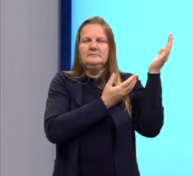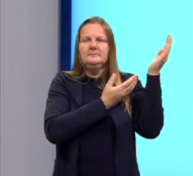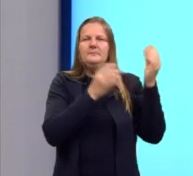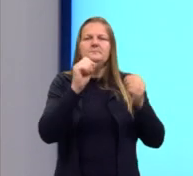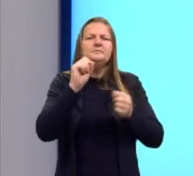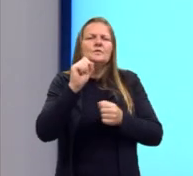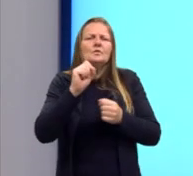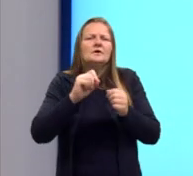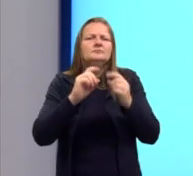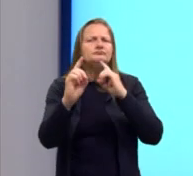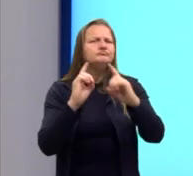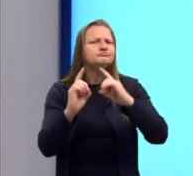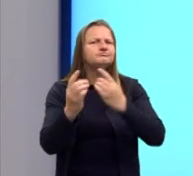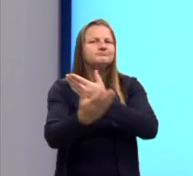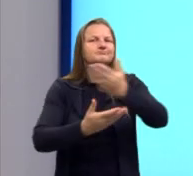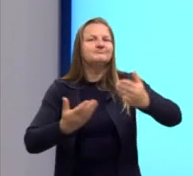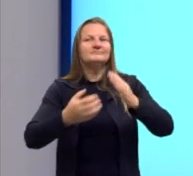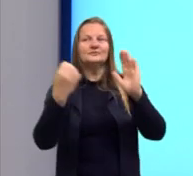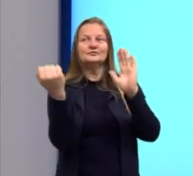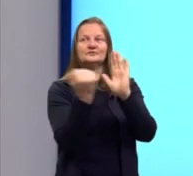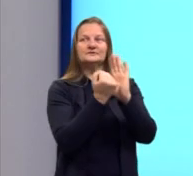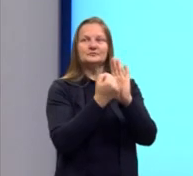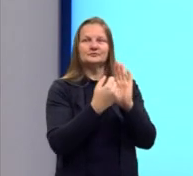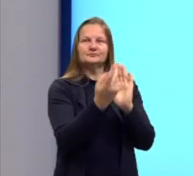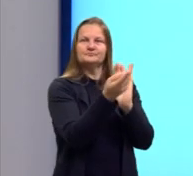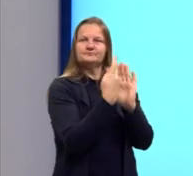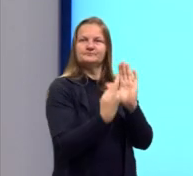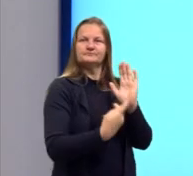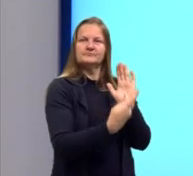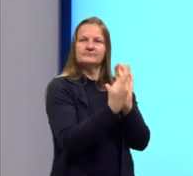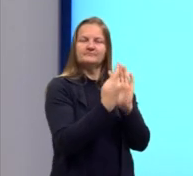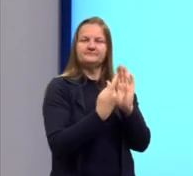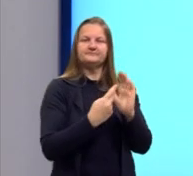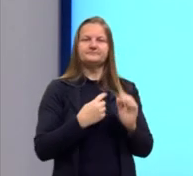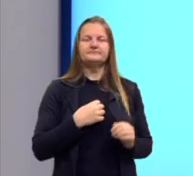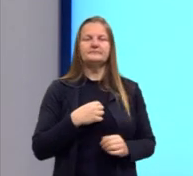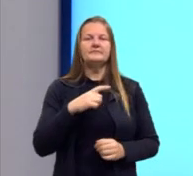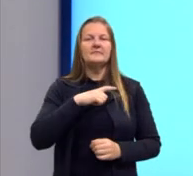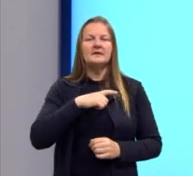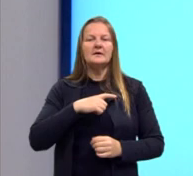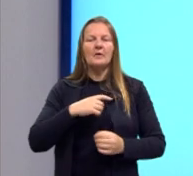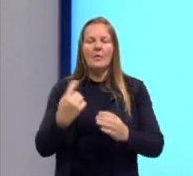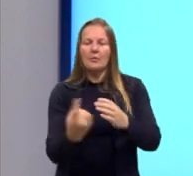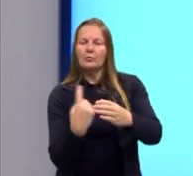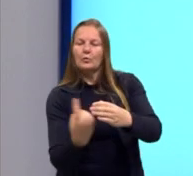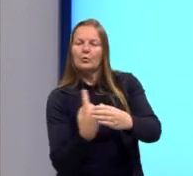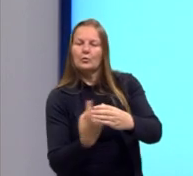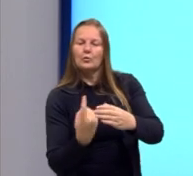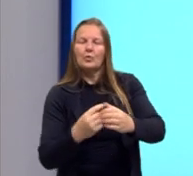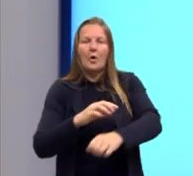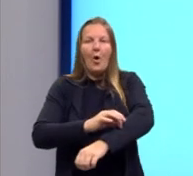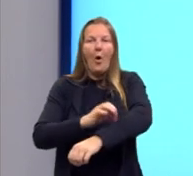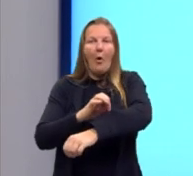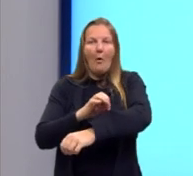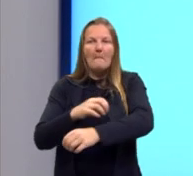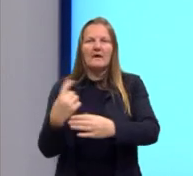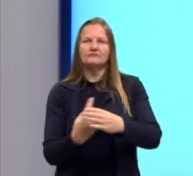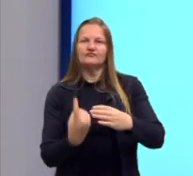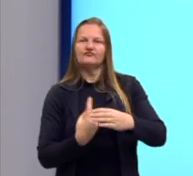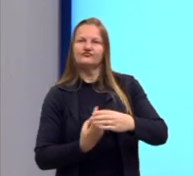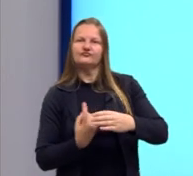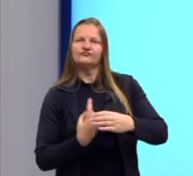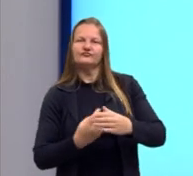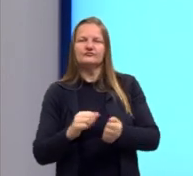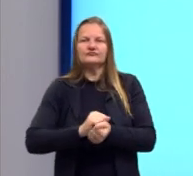então o que que significa este símbolo aqui na imagem né no manual de uma máquina de lavar usuário ver o símbolo